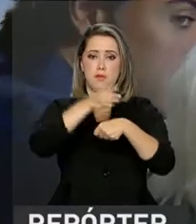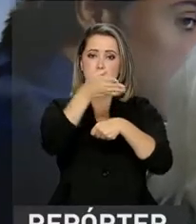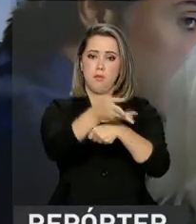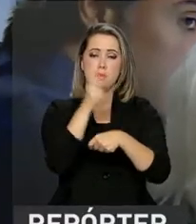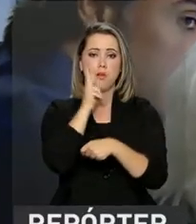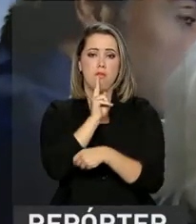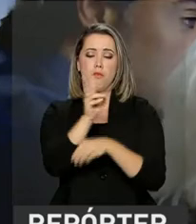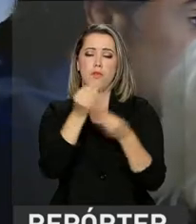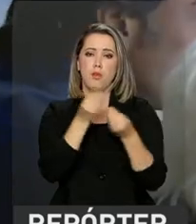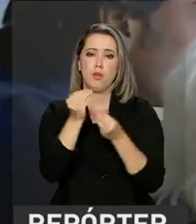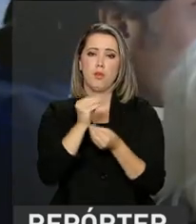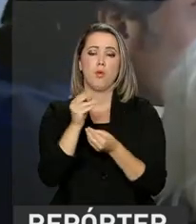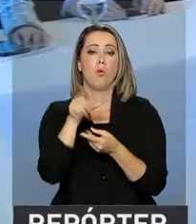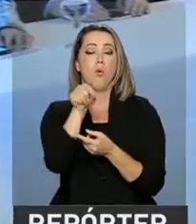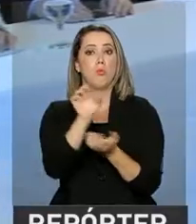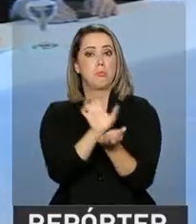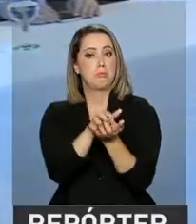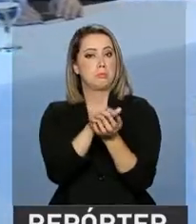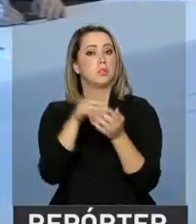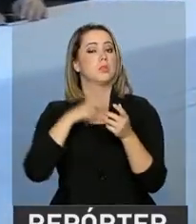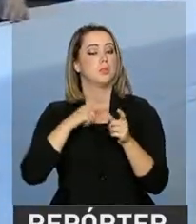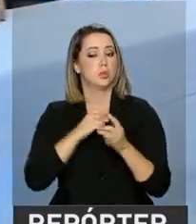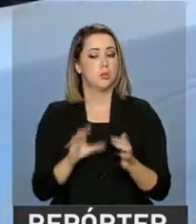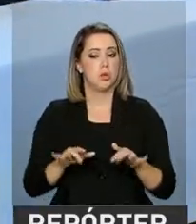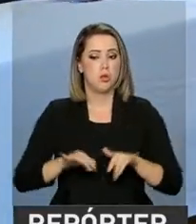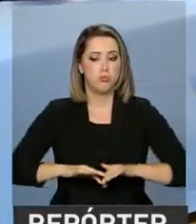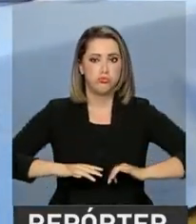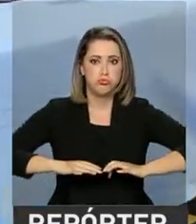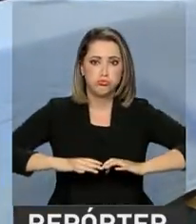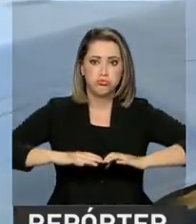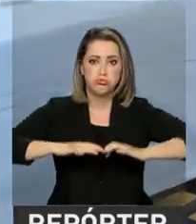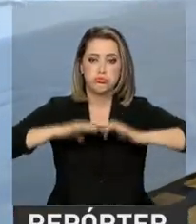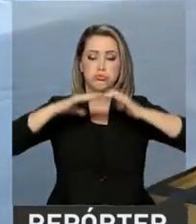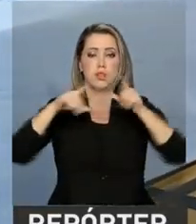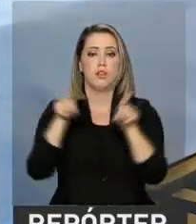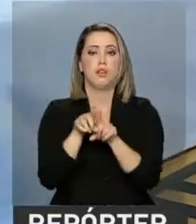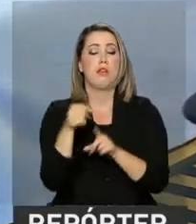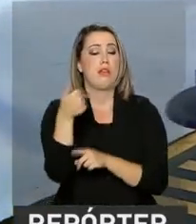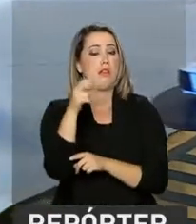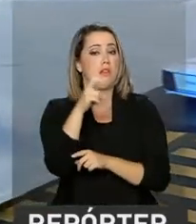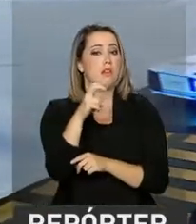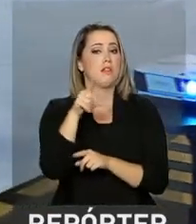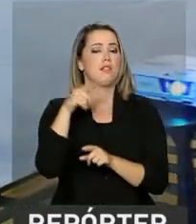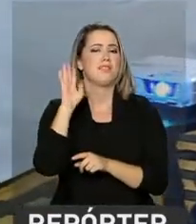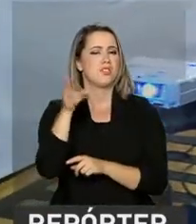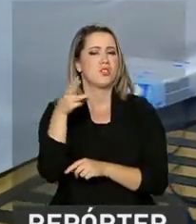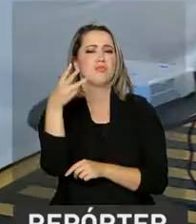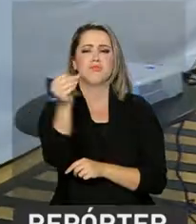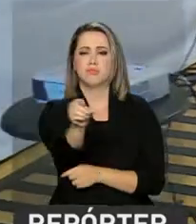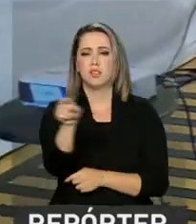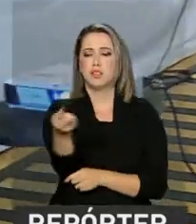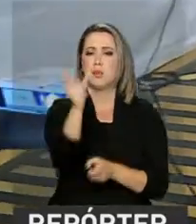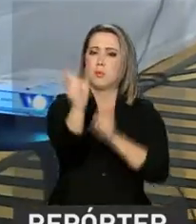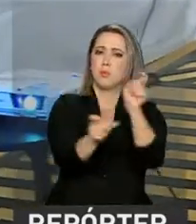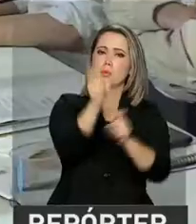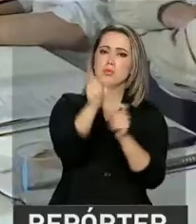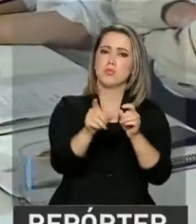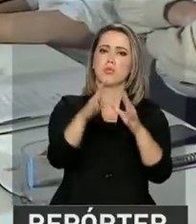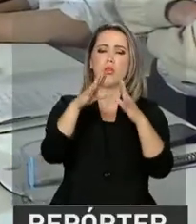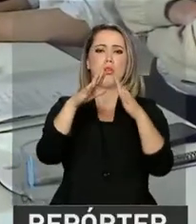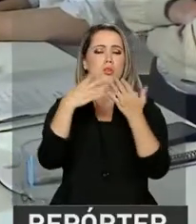pernambucanos atingidos pelas enchentes em 15 municípios são cerca de 30 mil desalojados e desabrigados